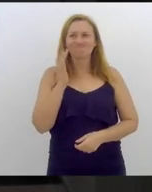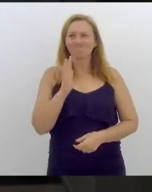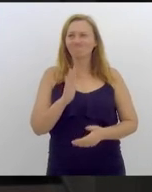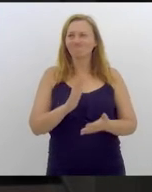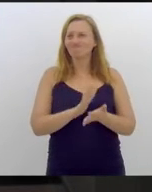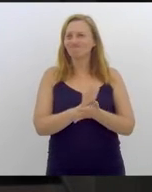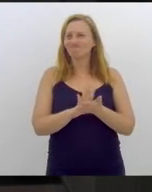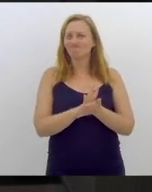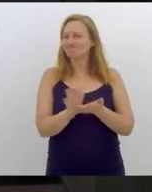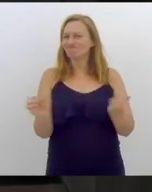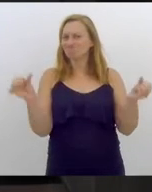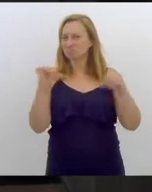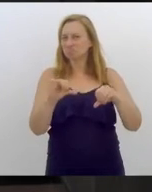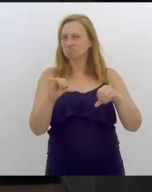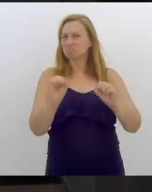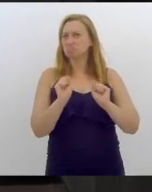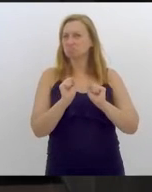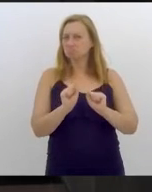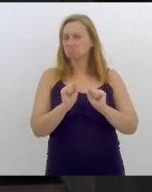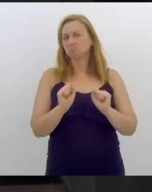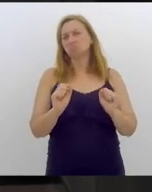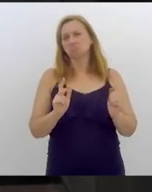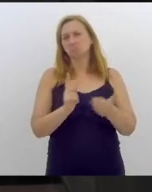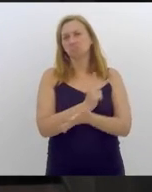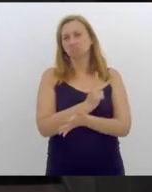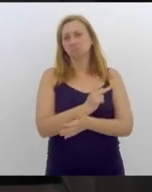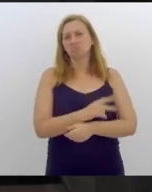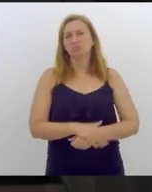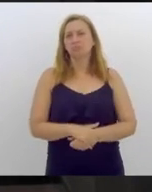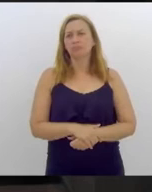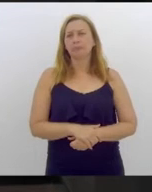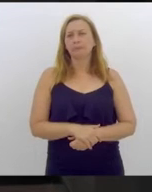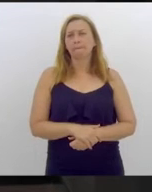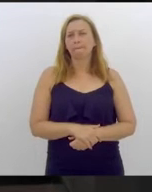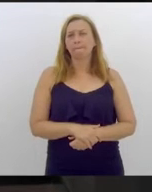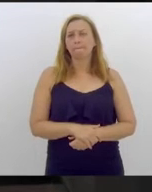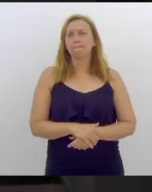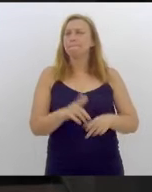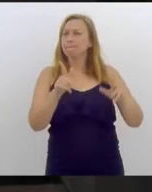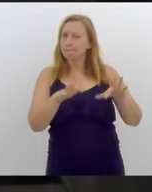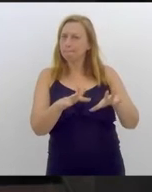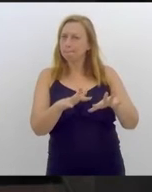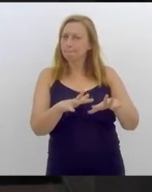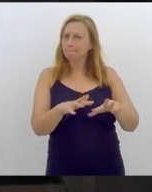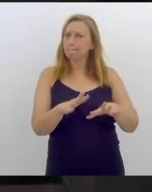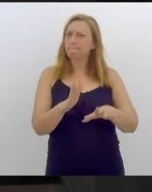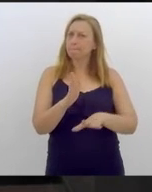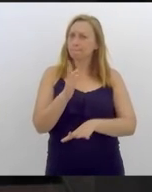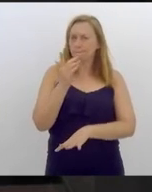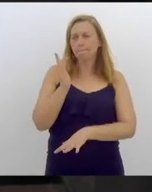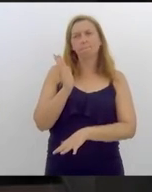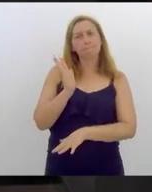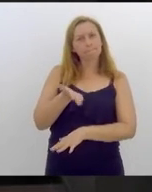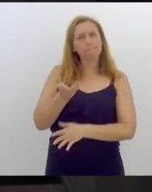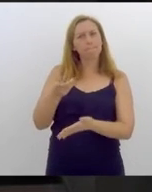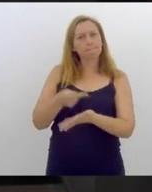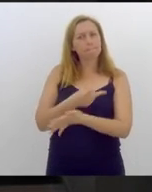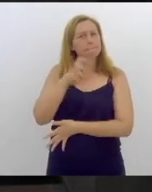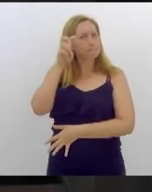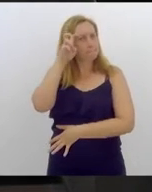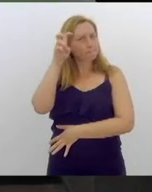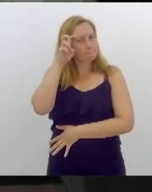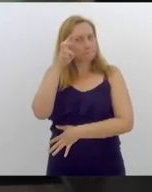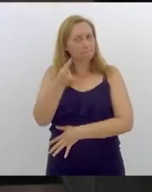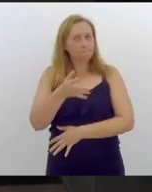de pior podia ocorrer diferente daquilo que já tinha acontecido quinta-feira